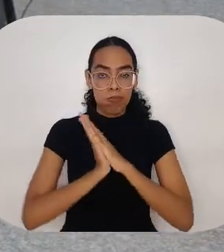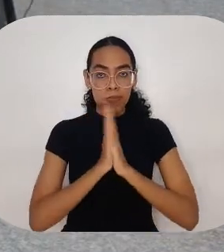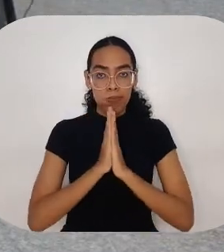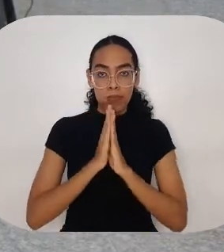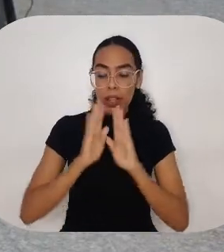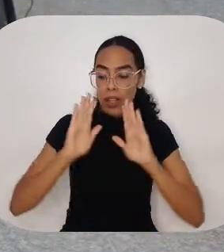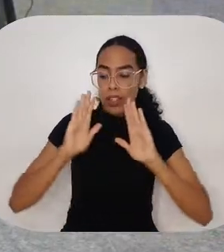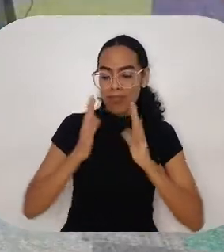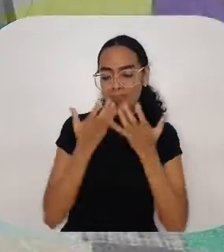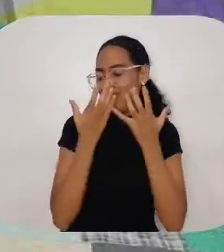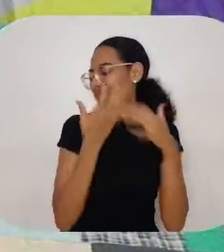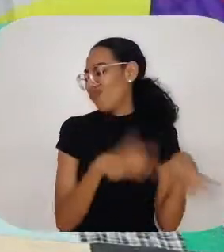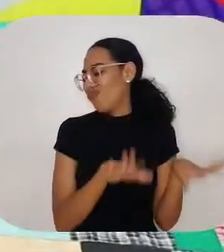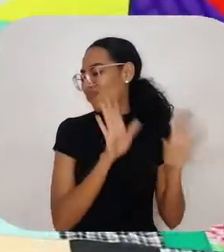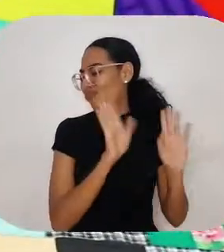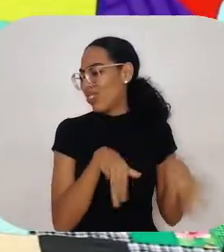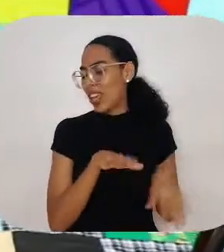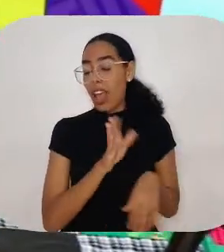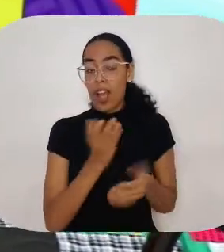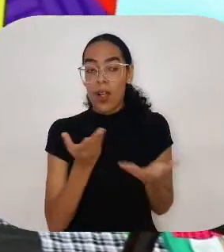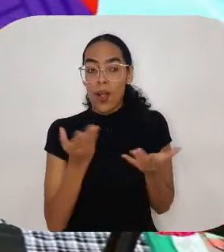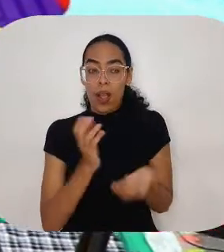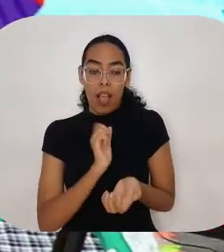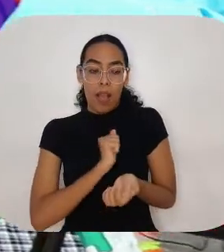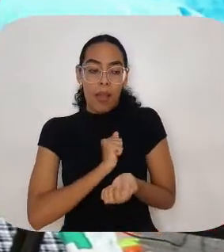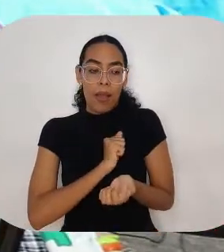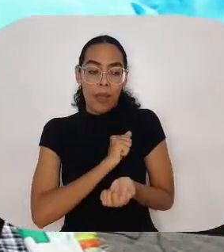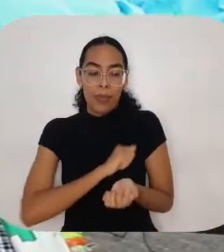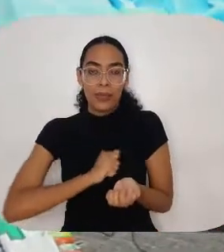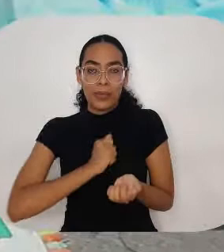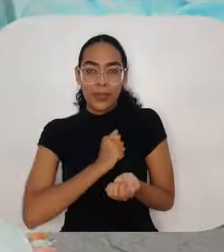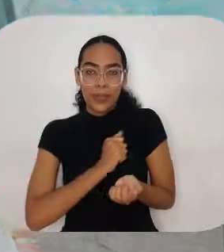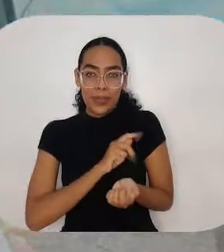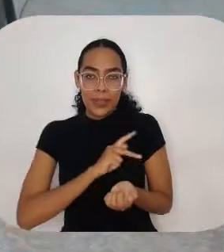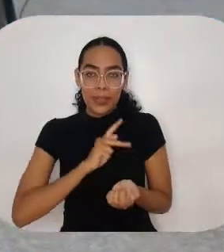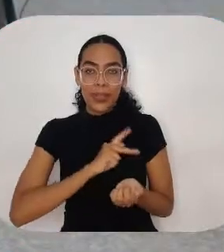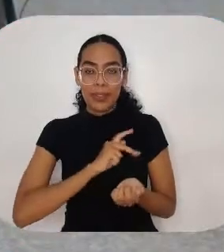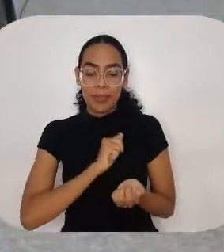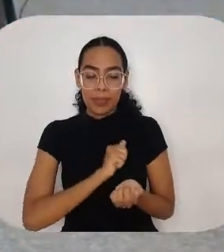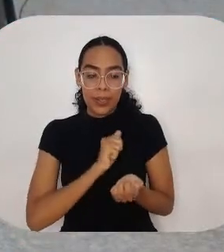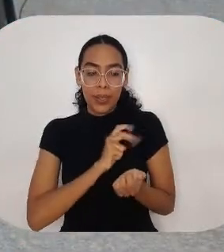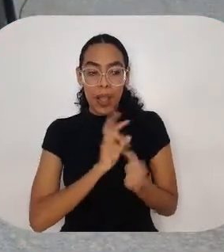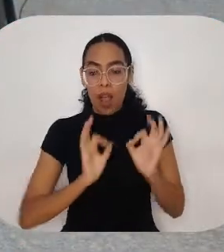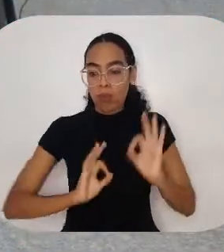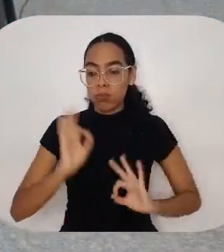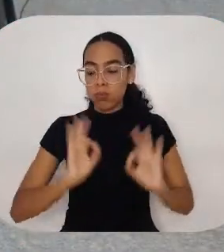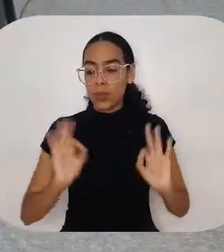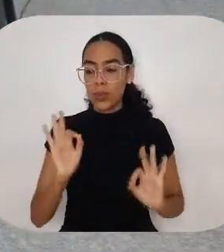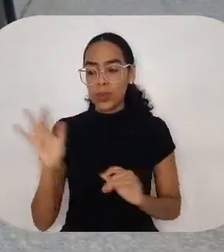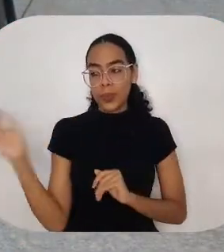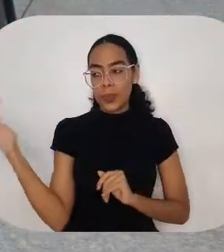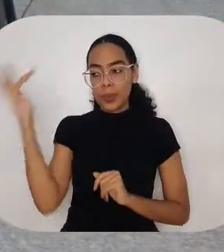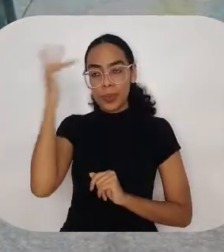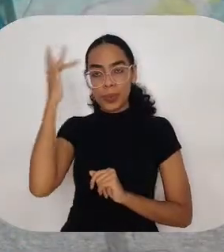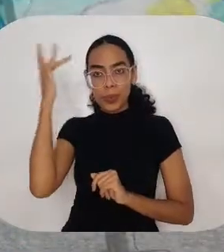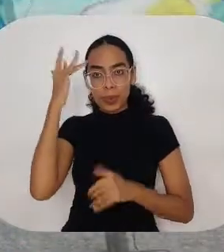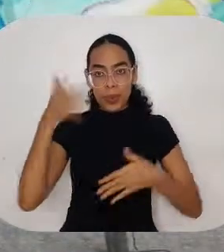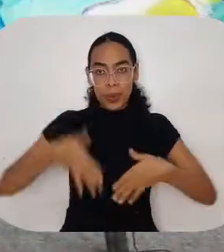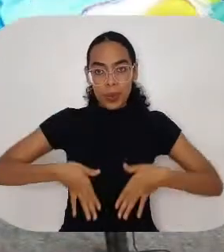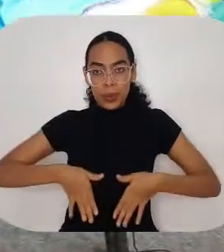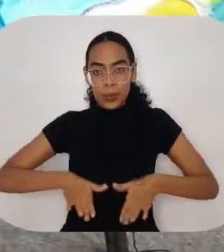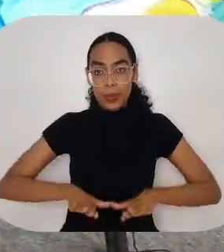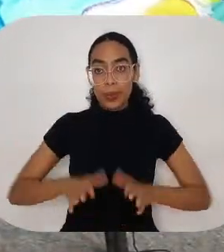da boneca, é sinal que o amor já chegou no coração. Meia comprida, não quer mais sapato baixo, vestido